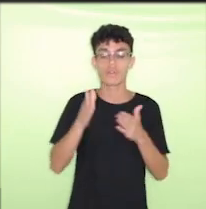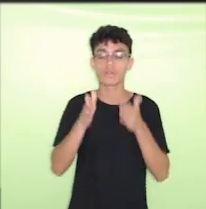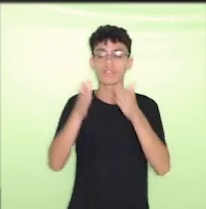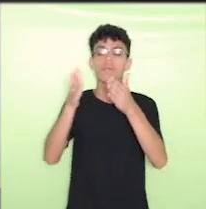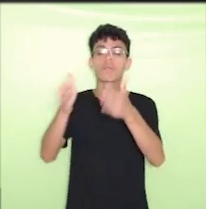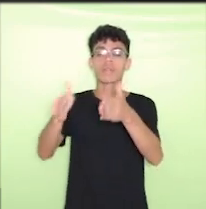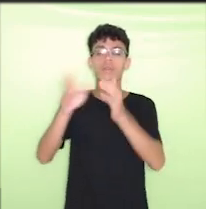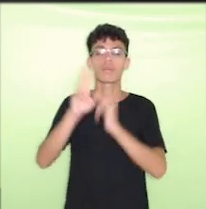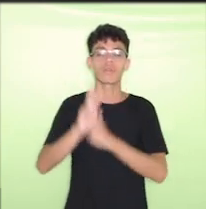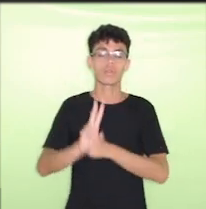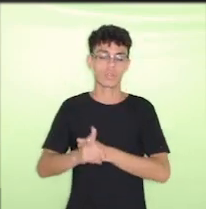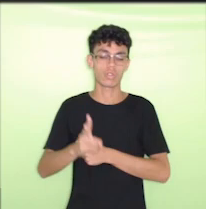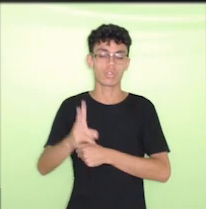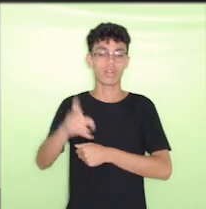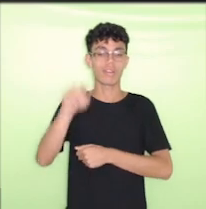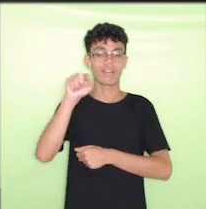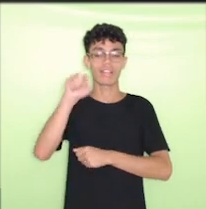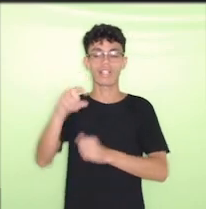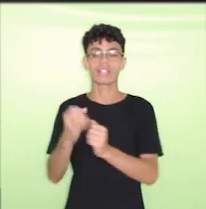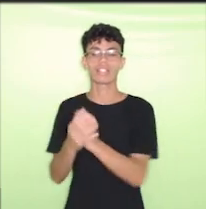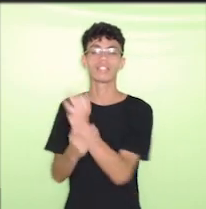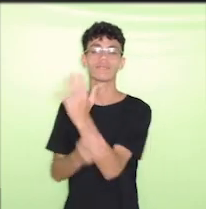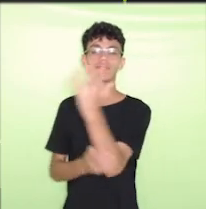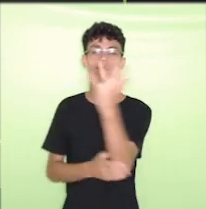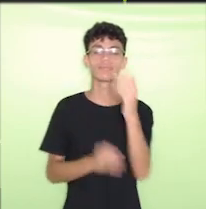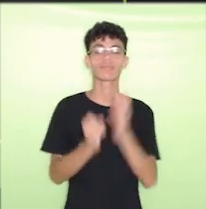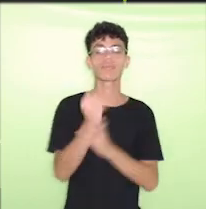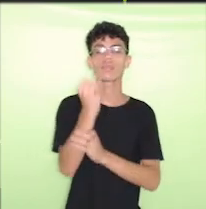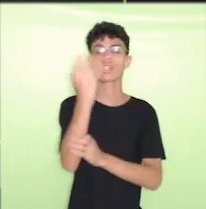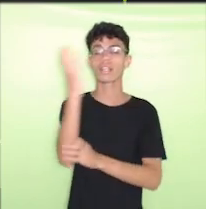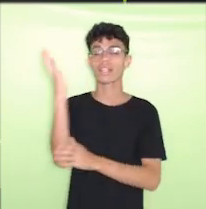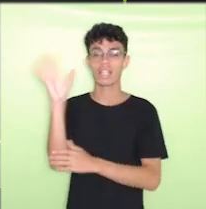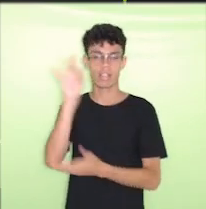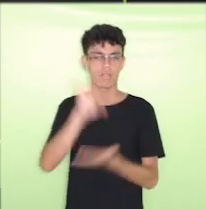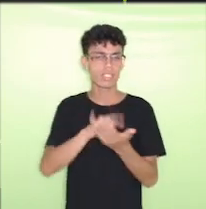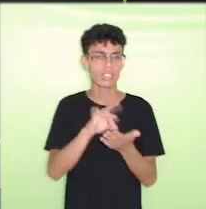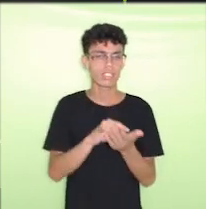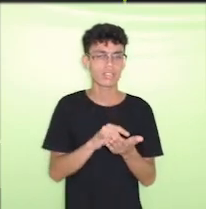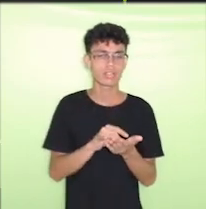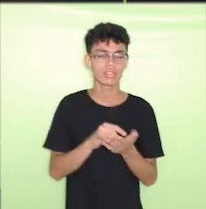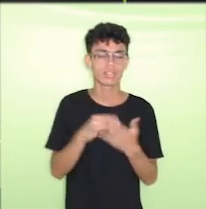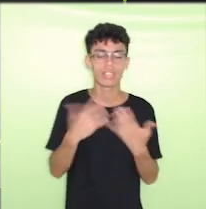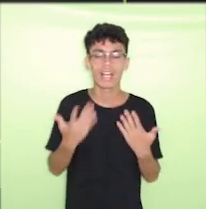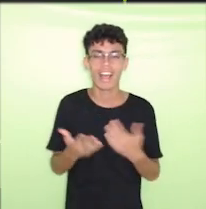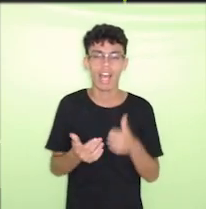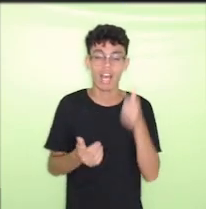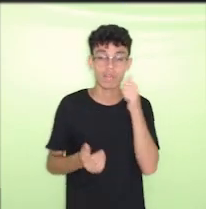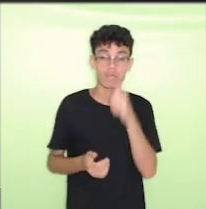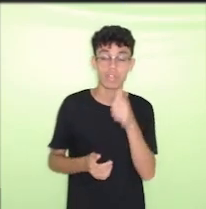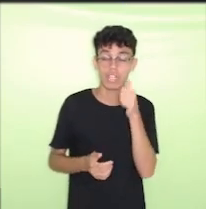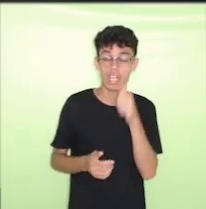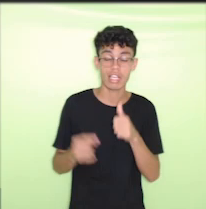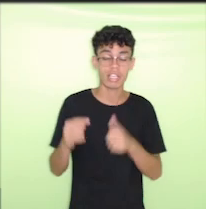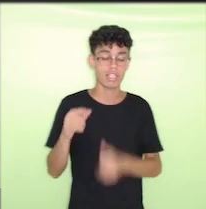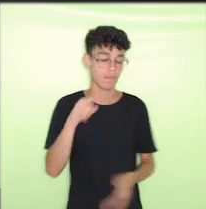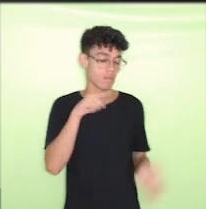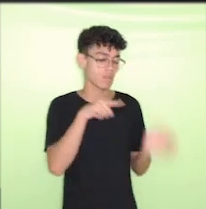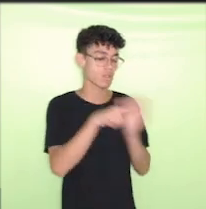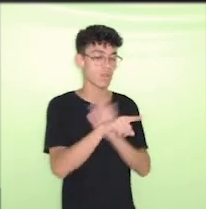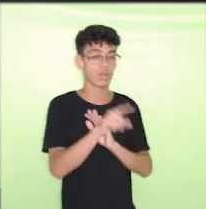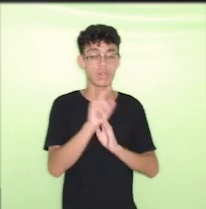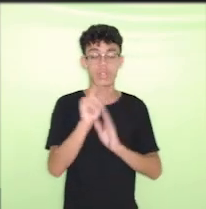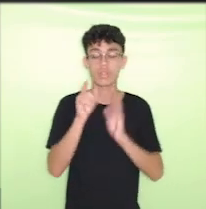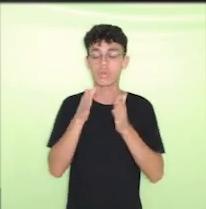caminho continuava na floresta. E era depois... verdade? A mulher, para quem ele perguntou, disse que o